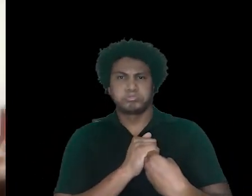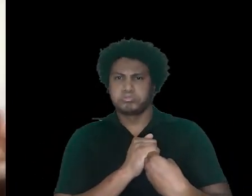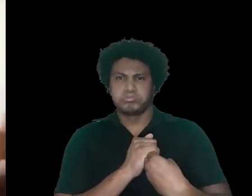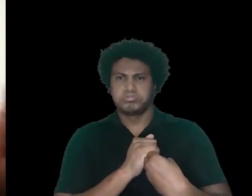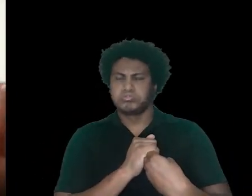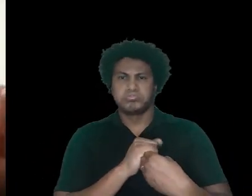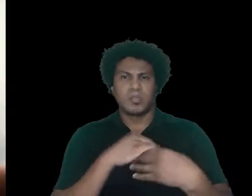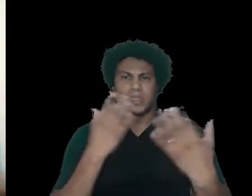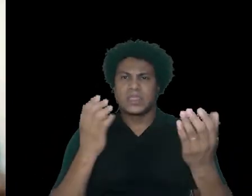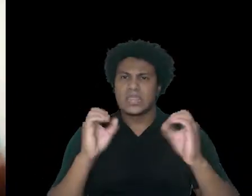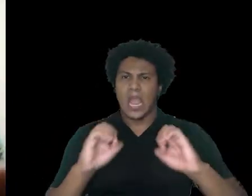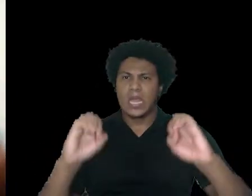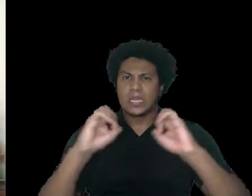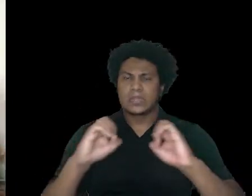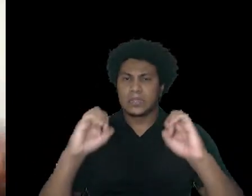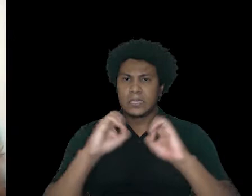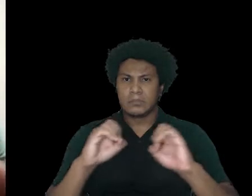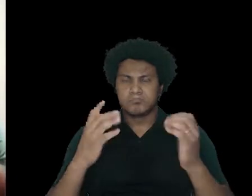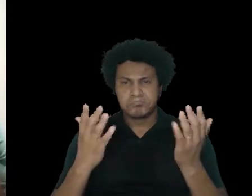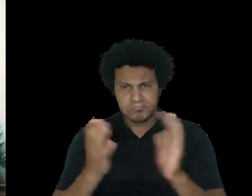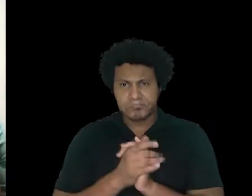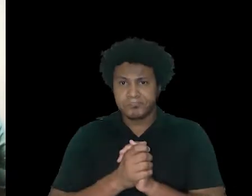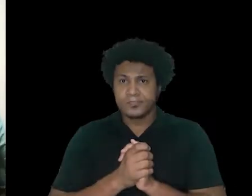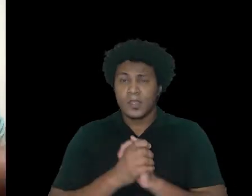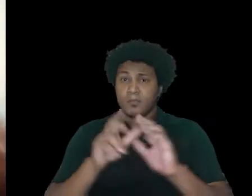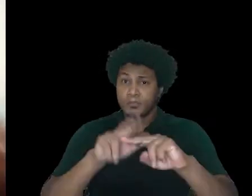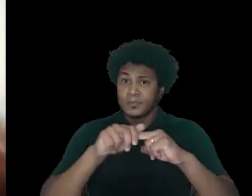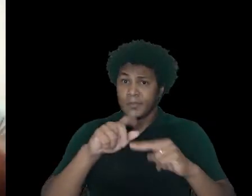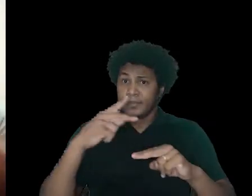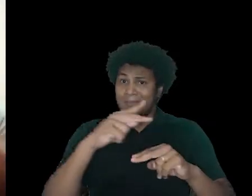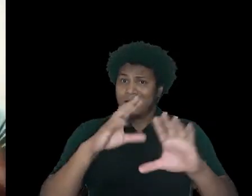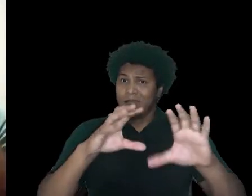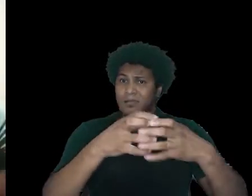Dragão, que não tive a tempo, né? Até porque